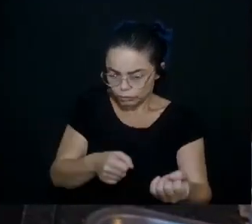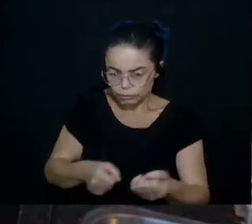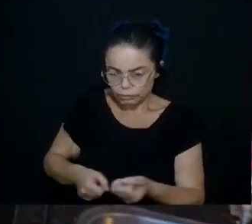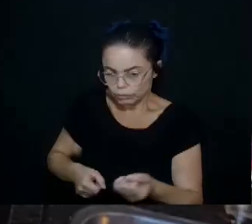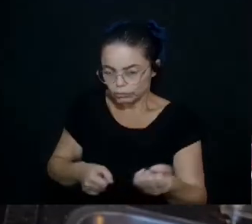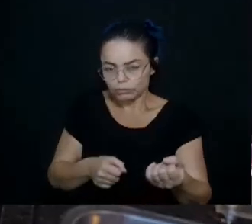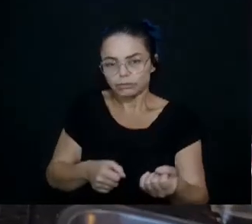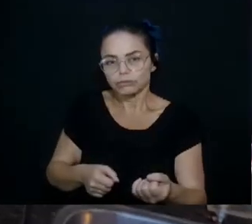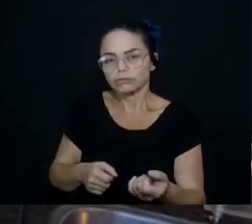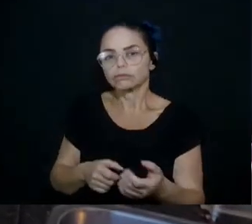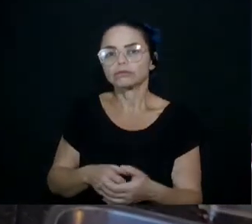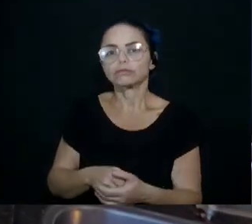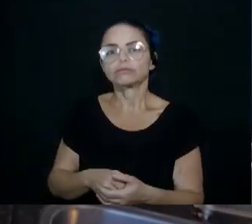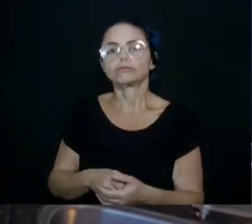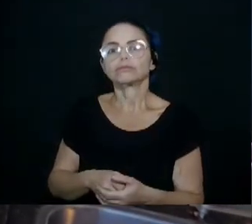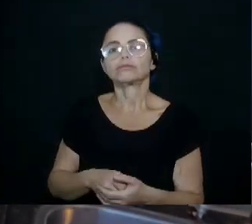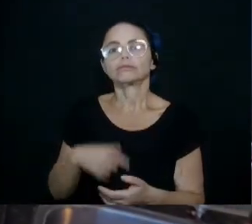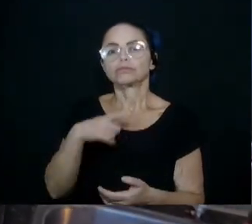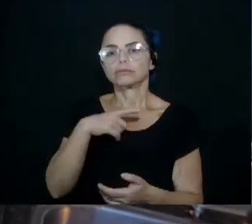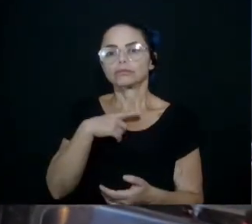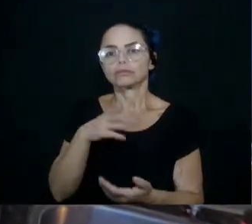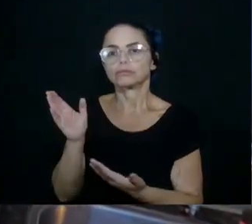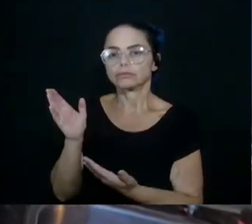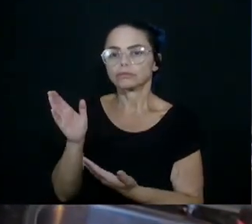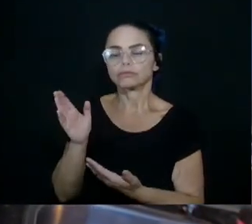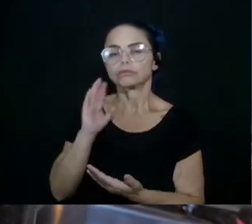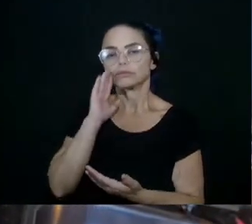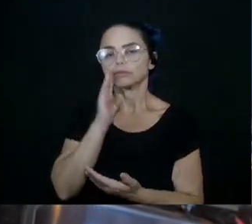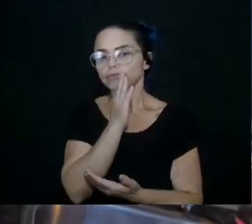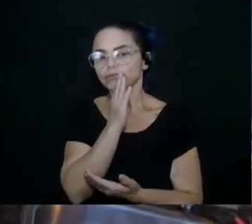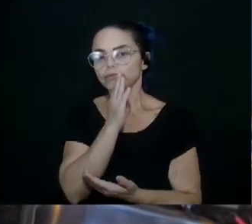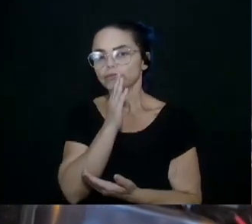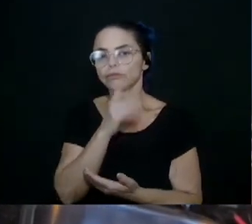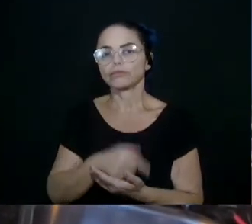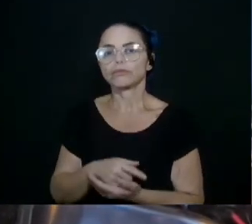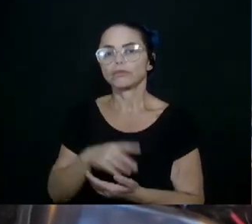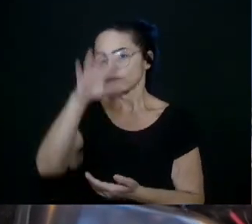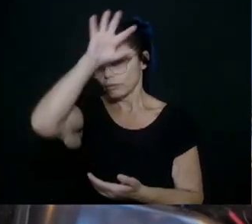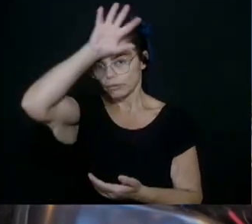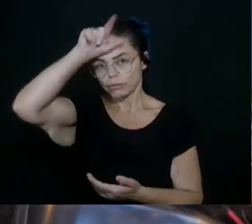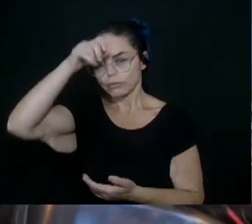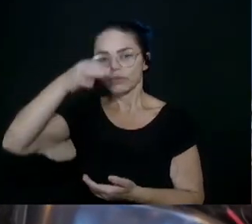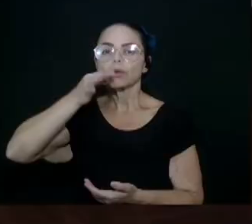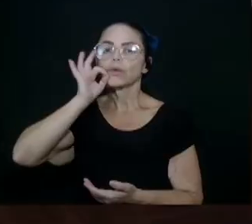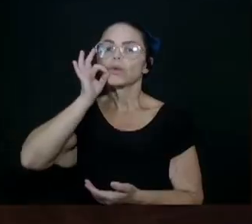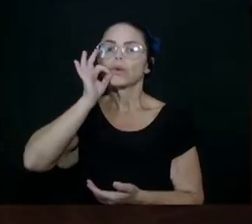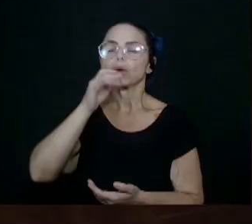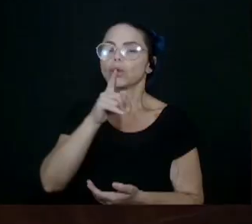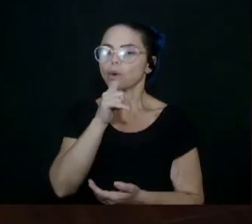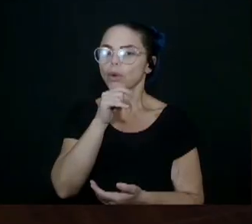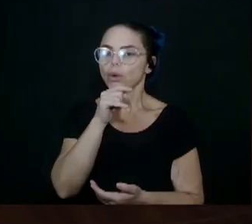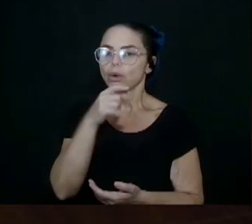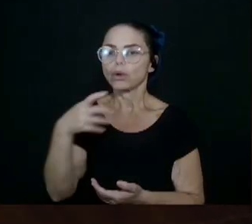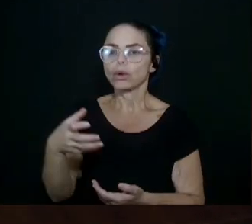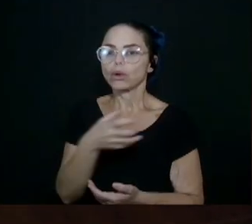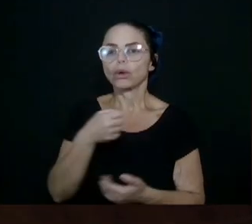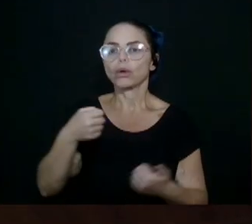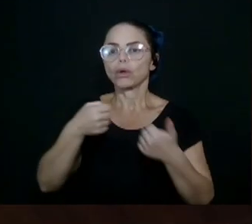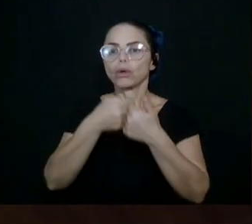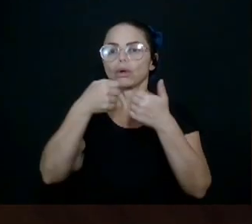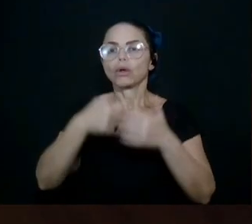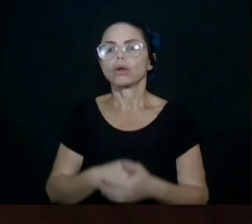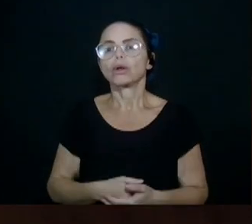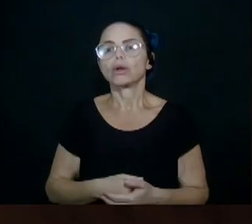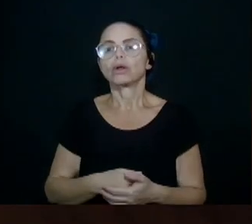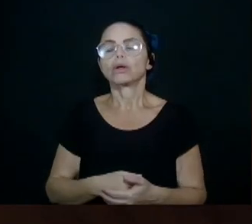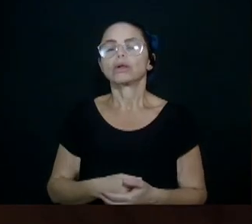pode jogar uma sinuca, ele tem o bar, onde ele pode tomar um refrigerante, um café, uma água, o chopp. Tem mesa de xadrez também. Tem